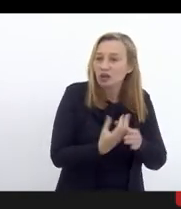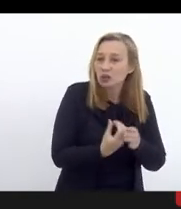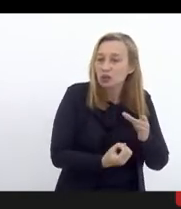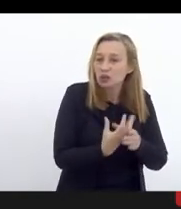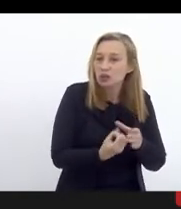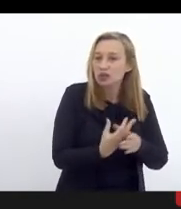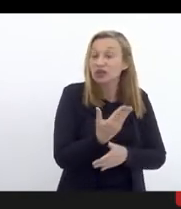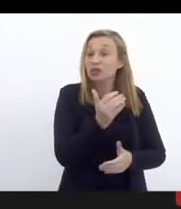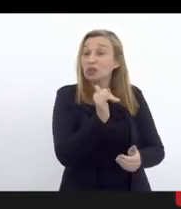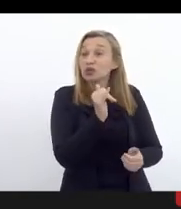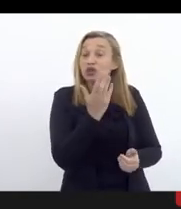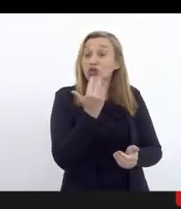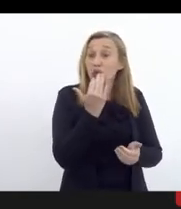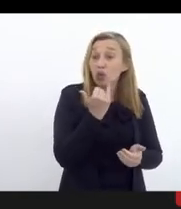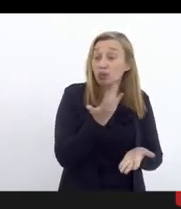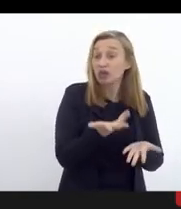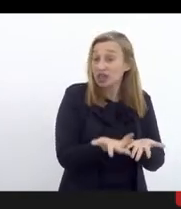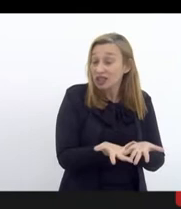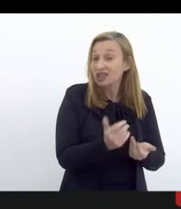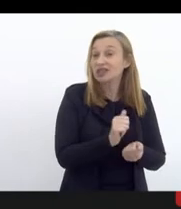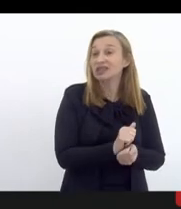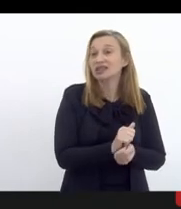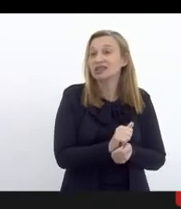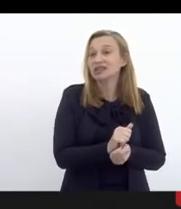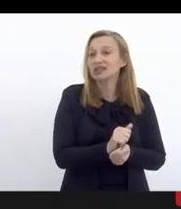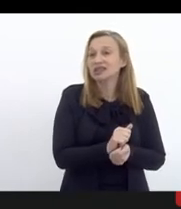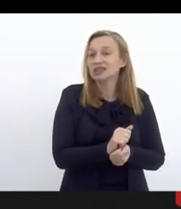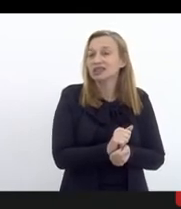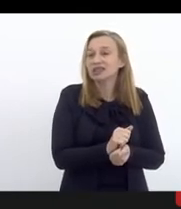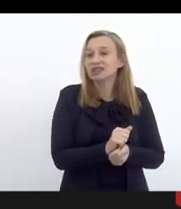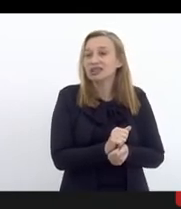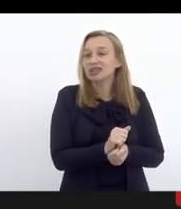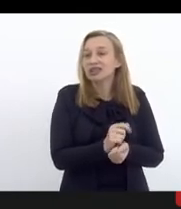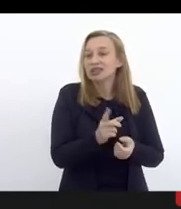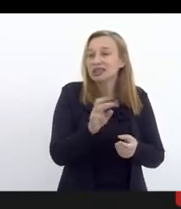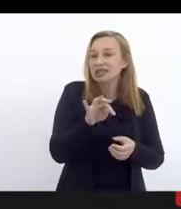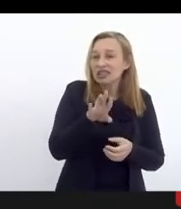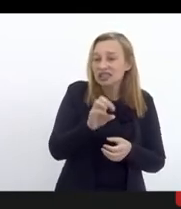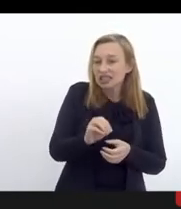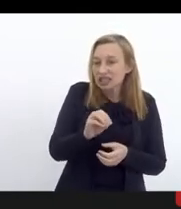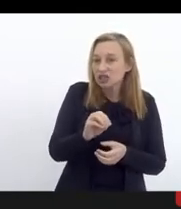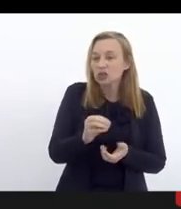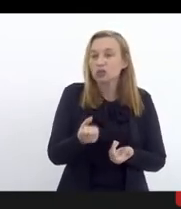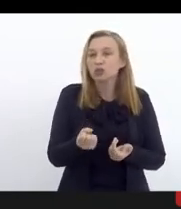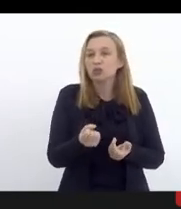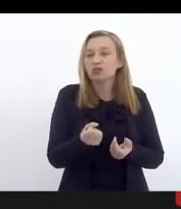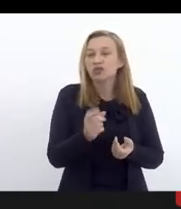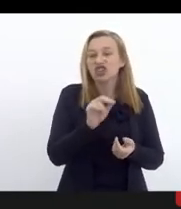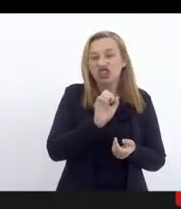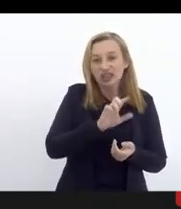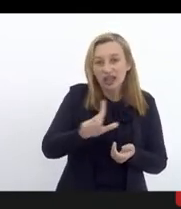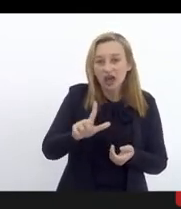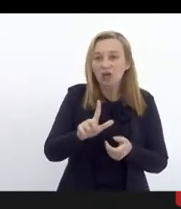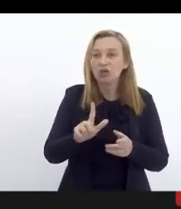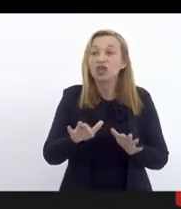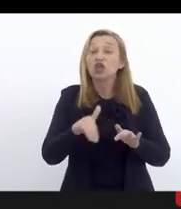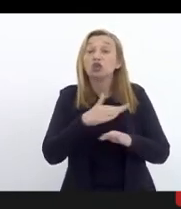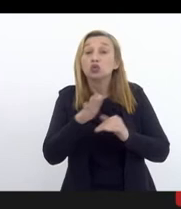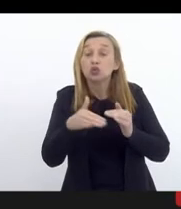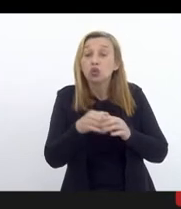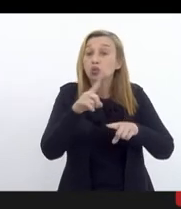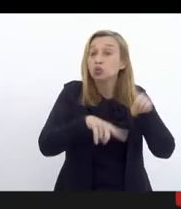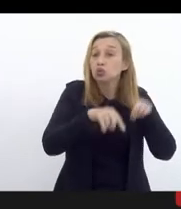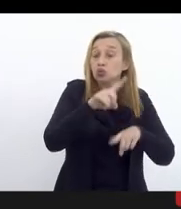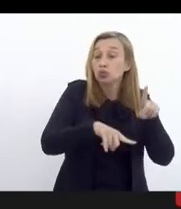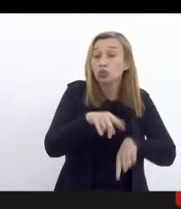nossos polos de confecção, por exemplo, com tecidos de base vegetal, enfim, todos os produtos